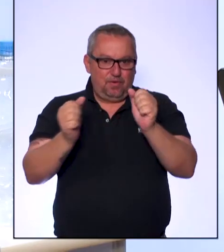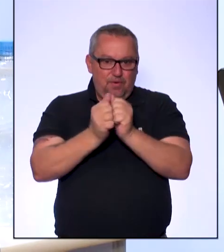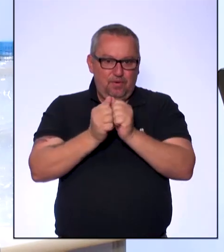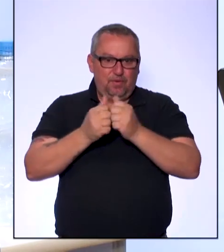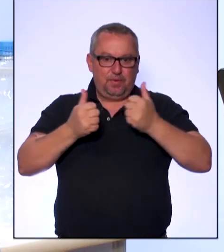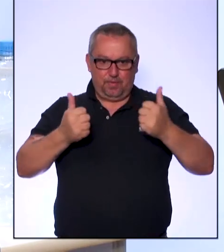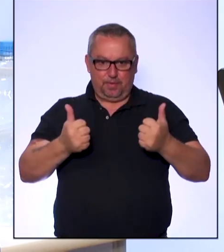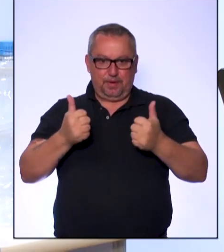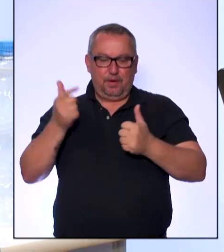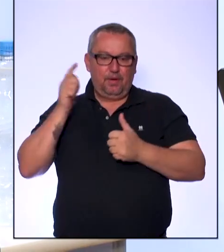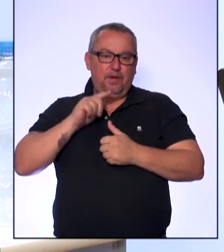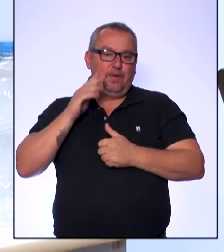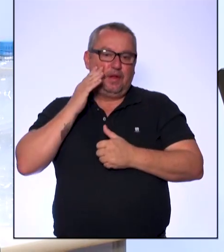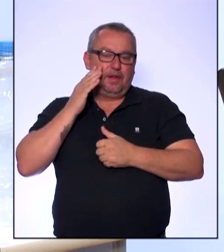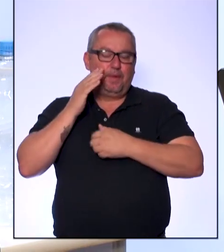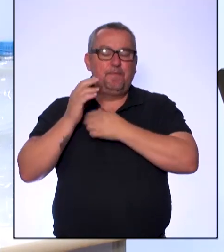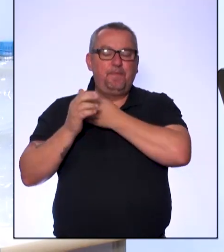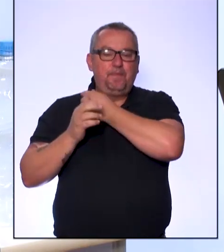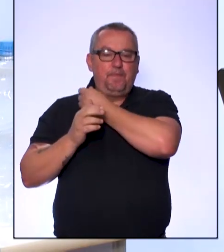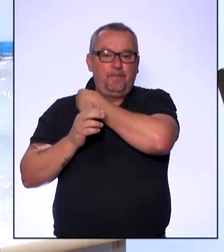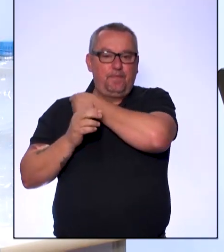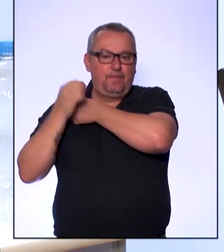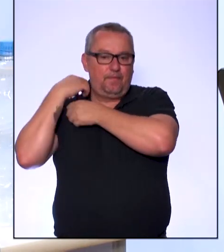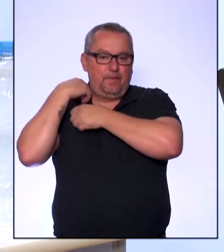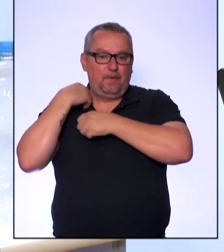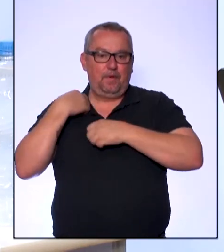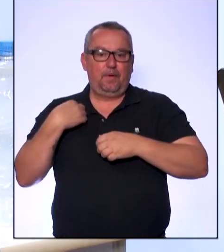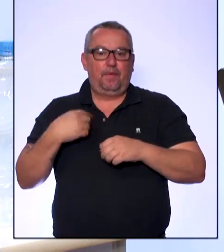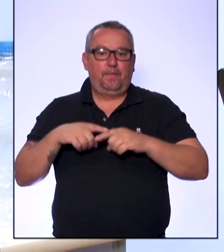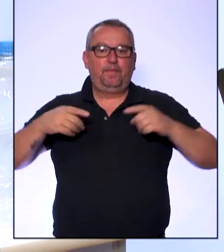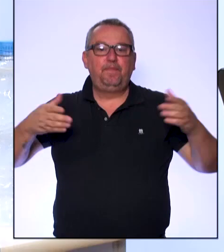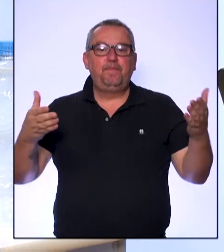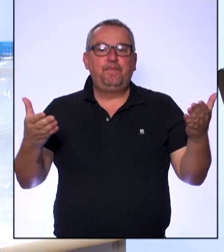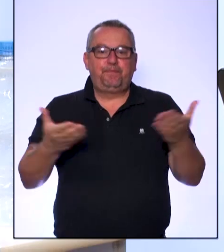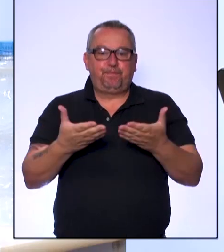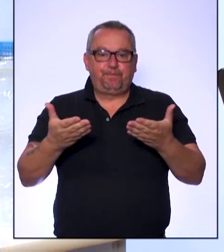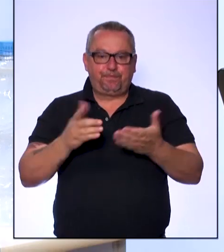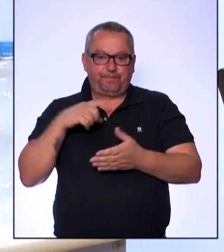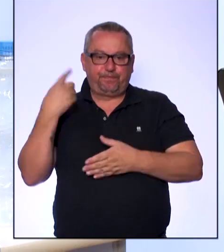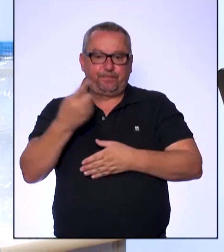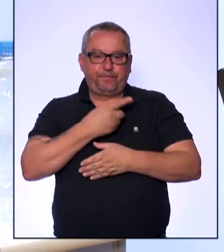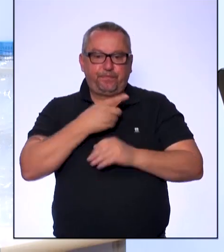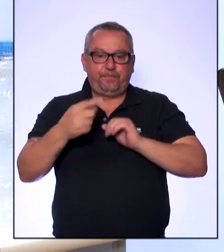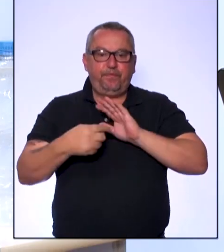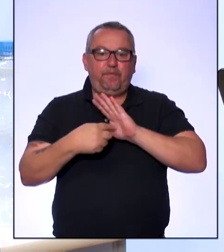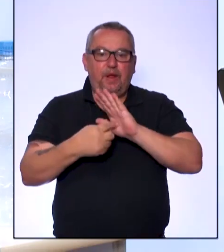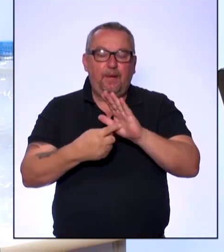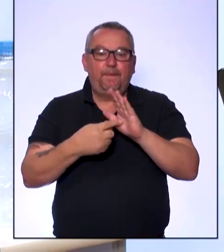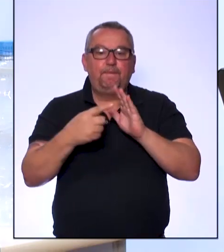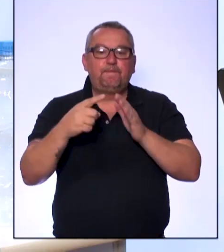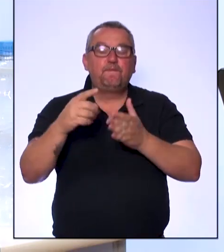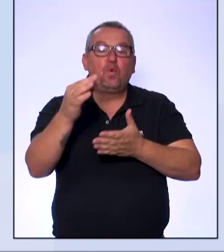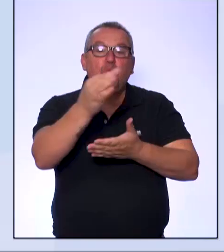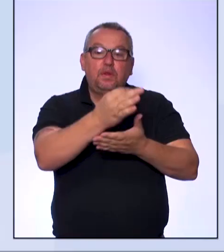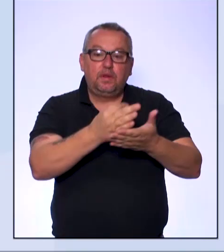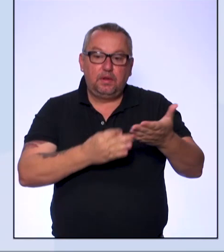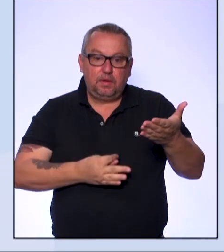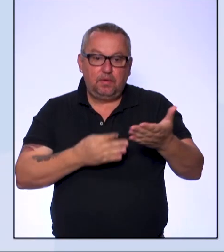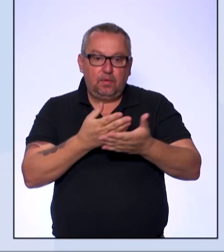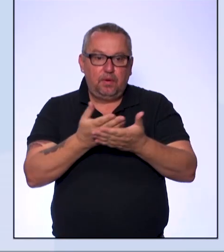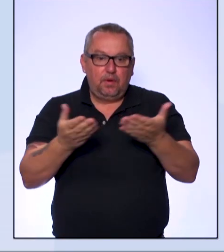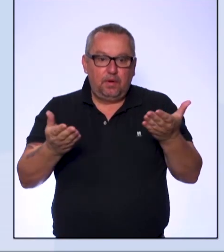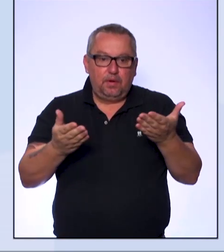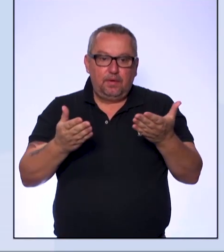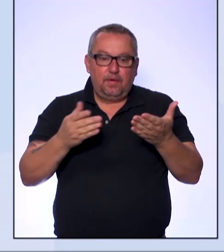gente, entenderam? Então, bom, agora nós vamos apresentar um texto para vocês chamado